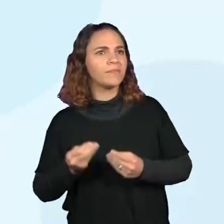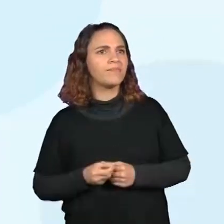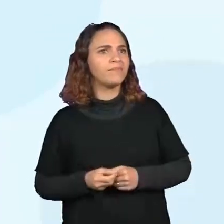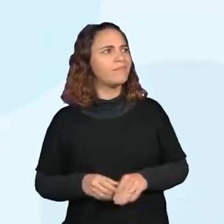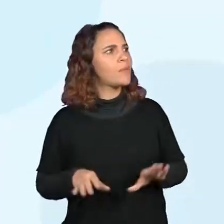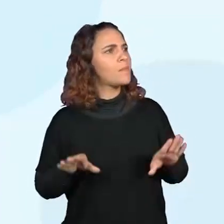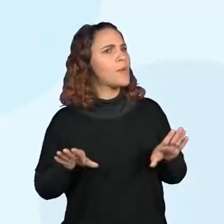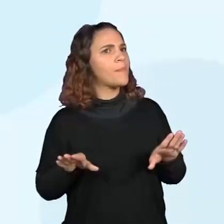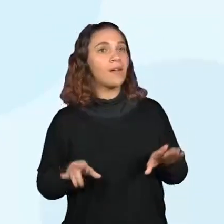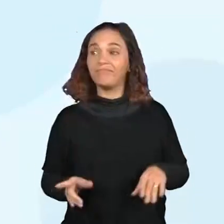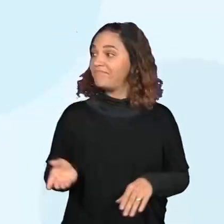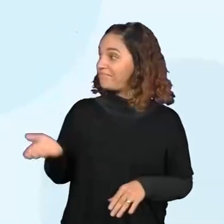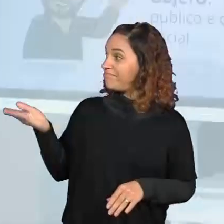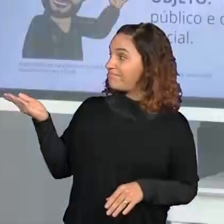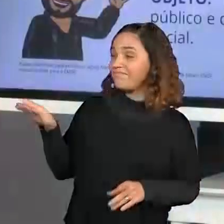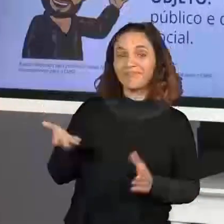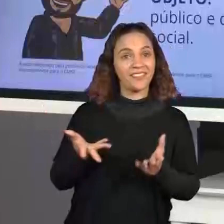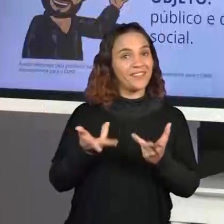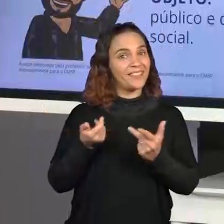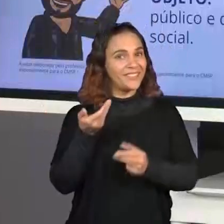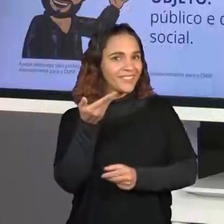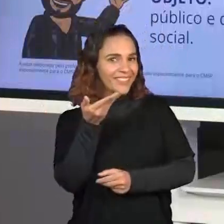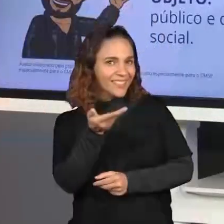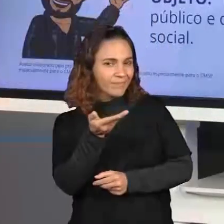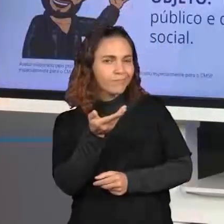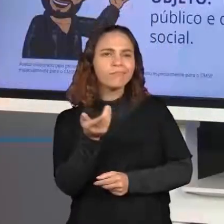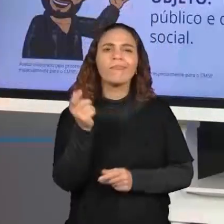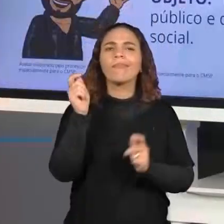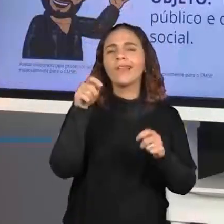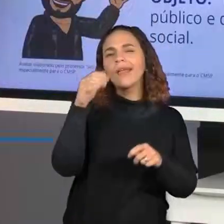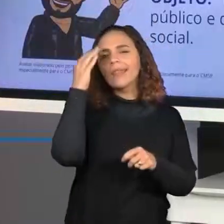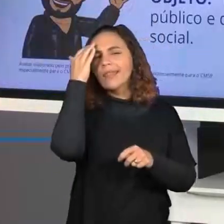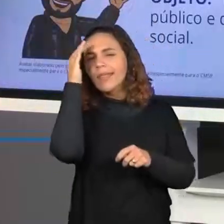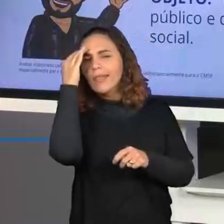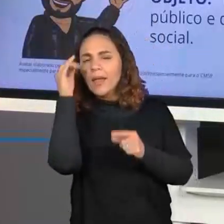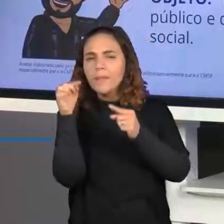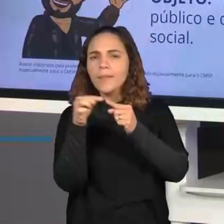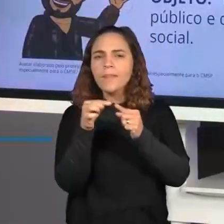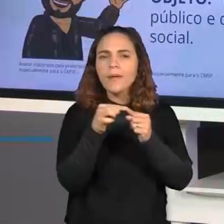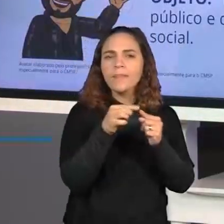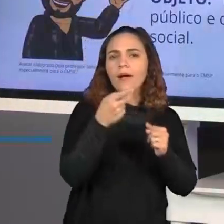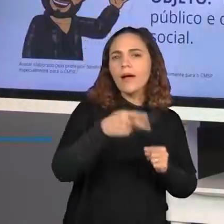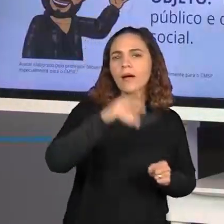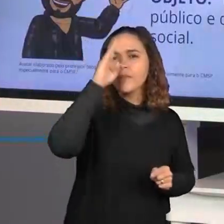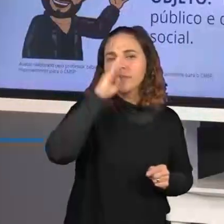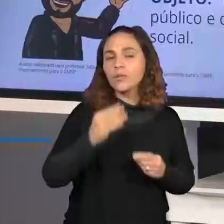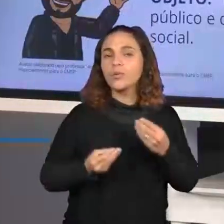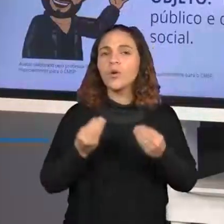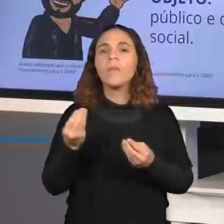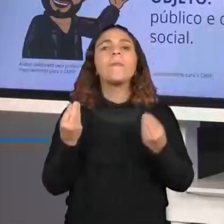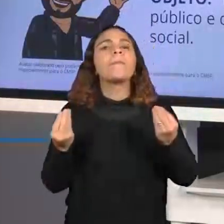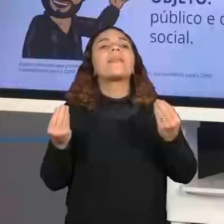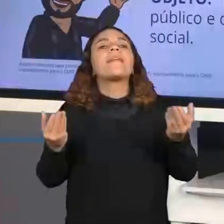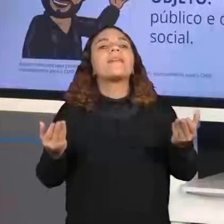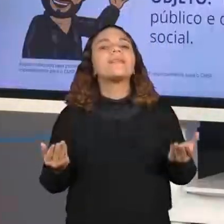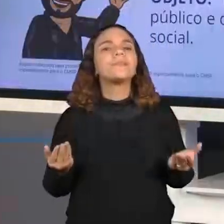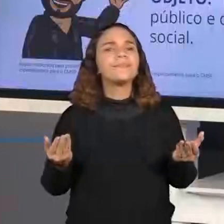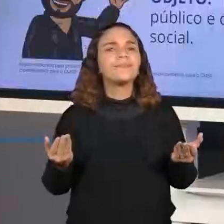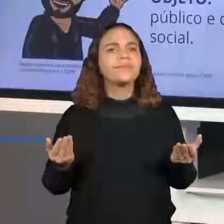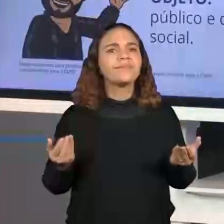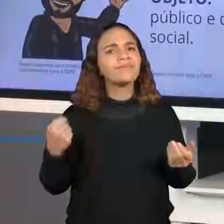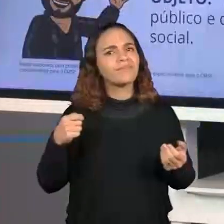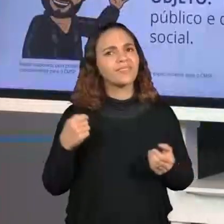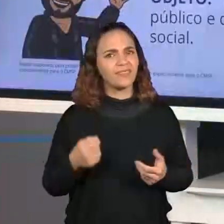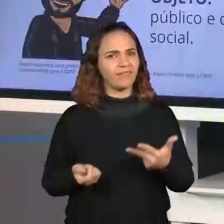está fazendo um super convite aqui para vocês, para a gente conseguir entender o que é os 3 poderes no Brasil e para que eles servem. Por que tem que ter